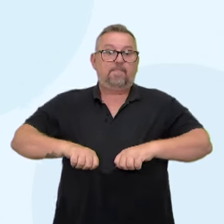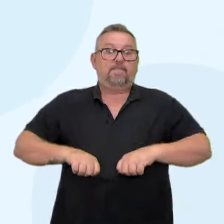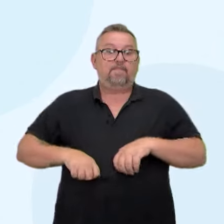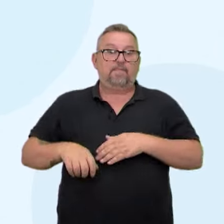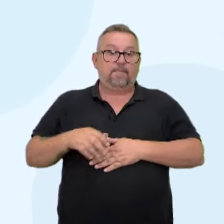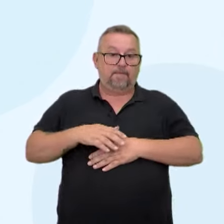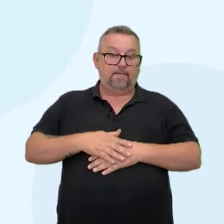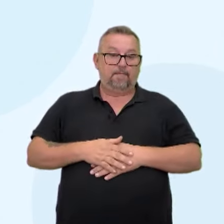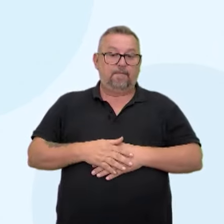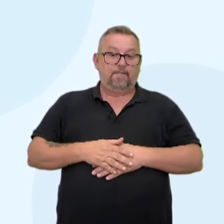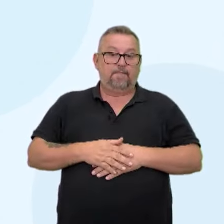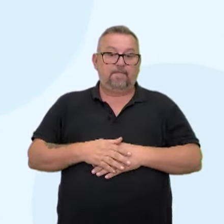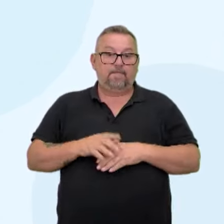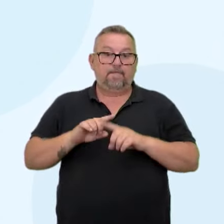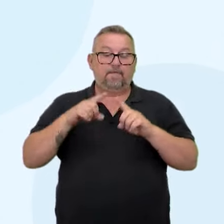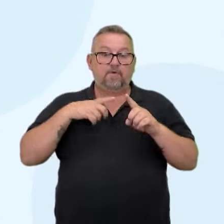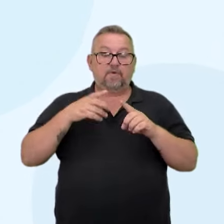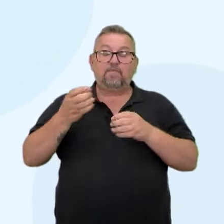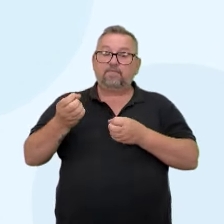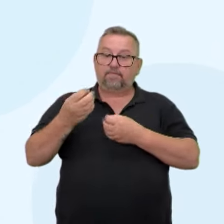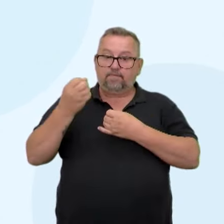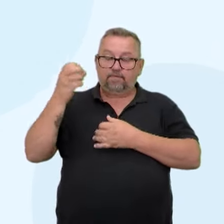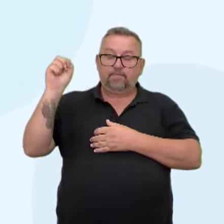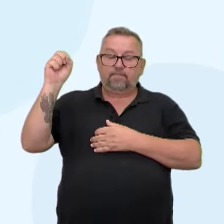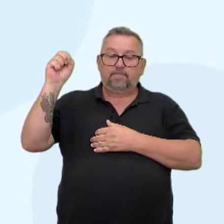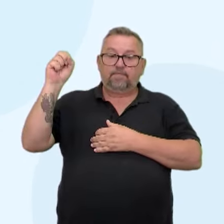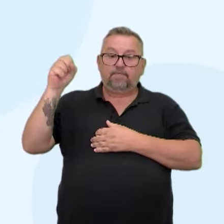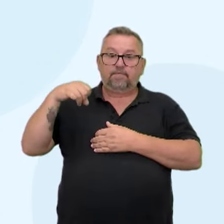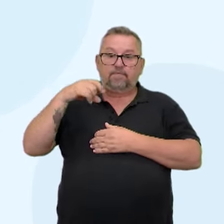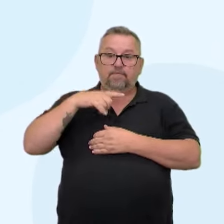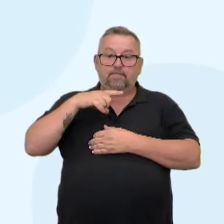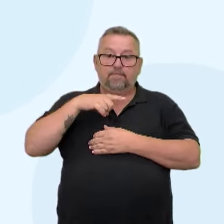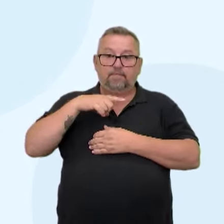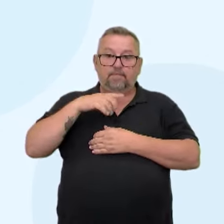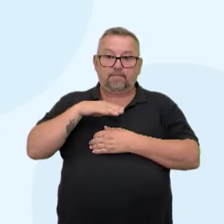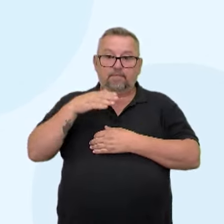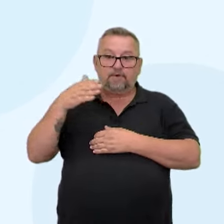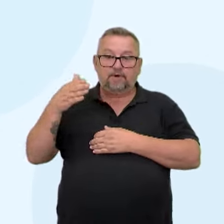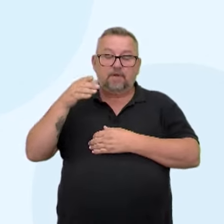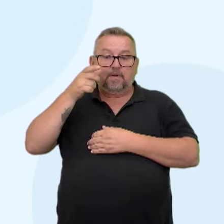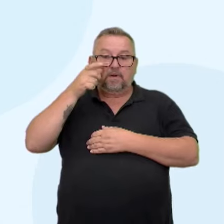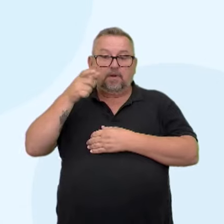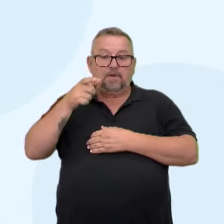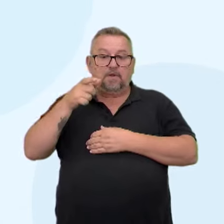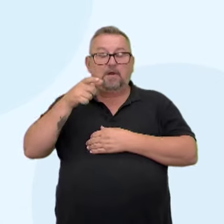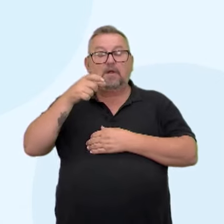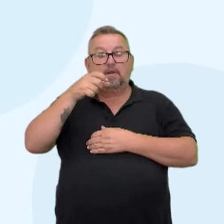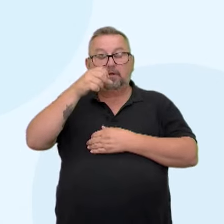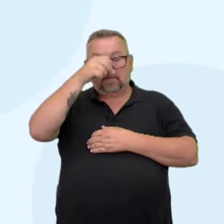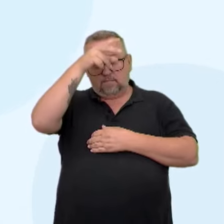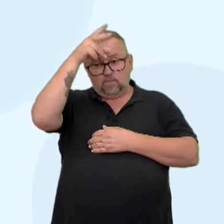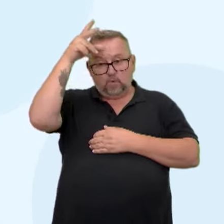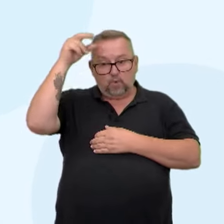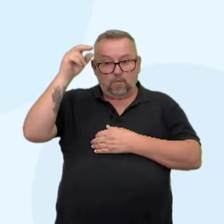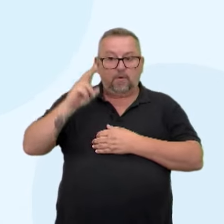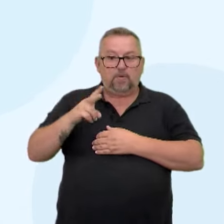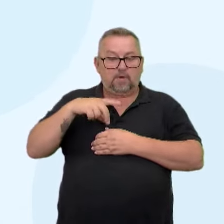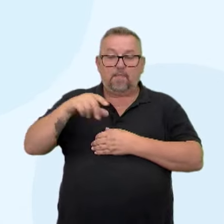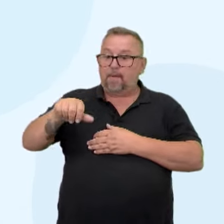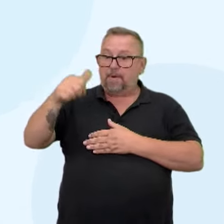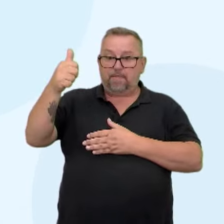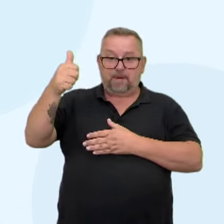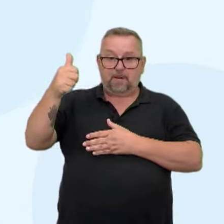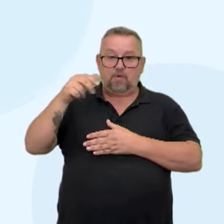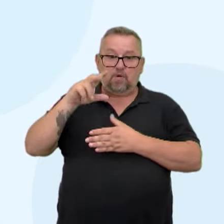E, assim, a monopolização da informação que esteja deixando de lado o interesse público, né? O interesse público sempre tem que vir em primeiro lugar, ou seja, quem